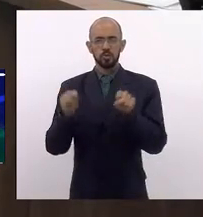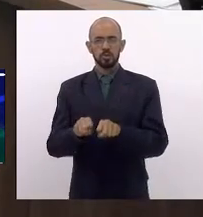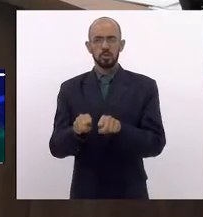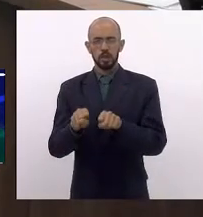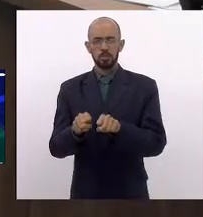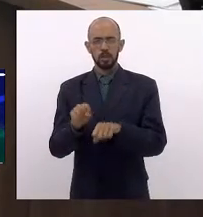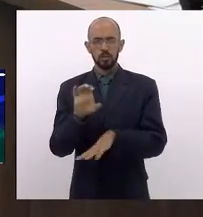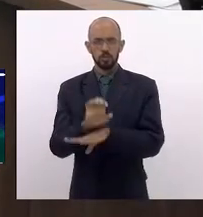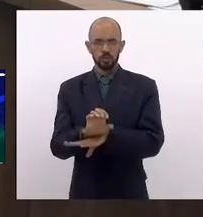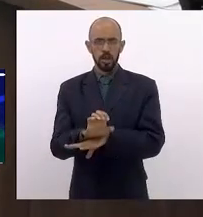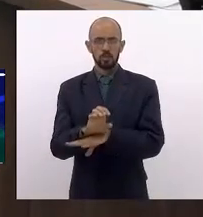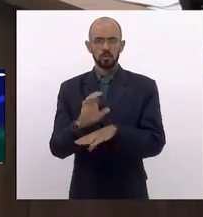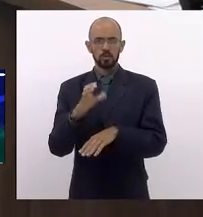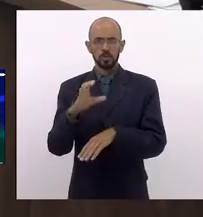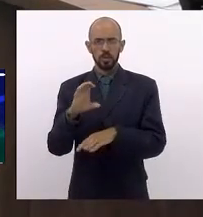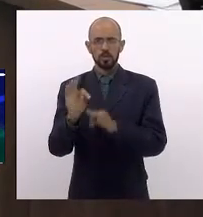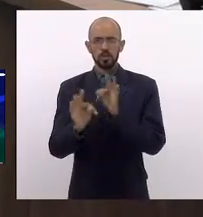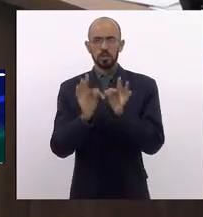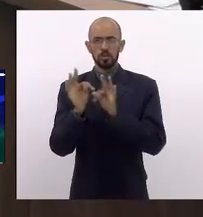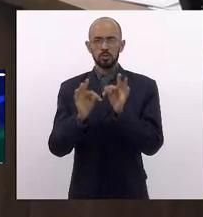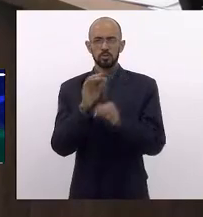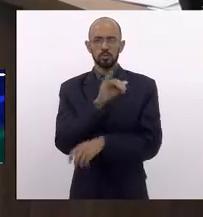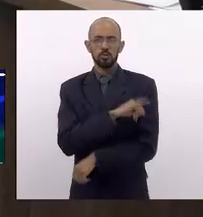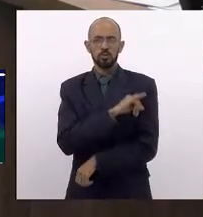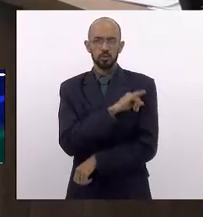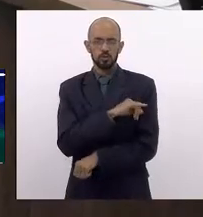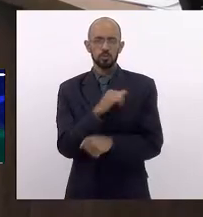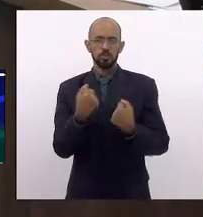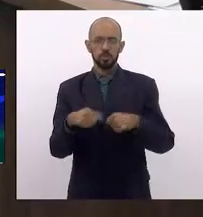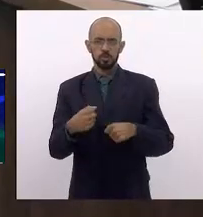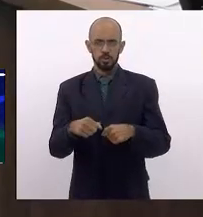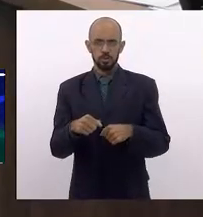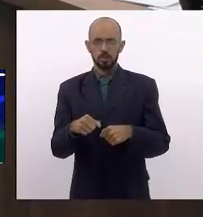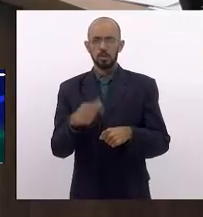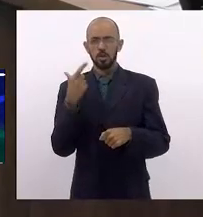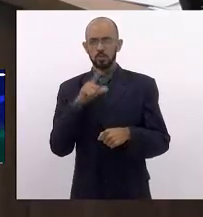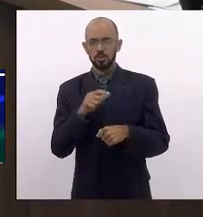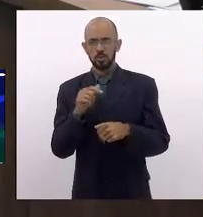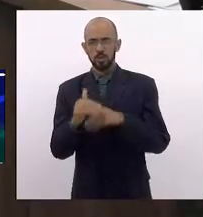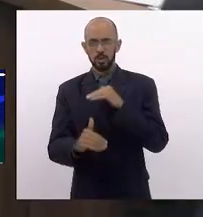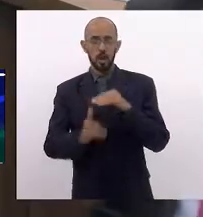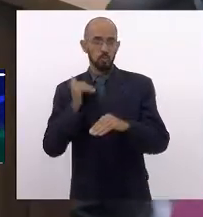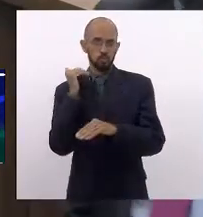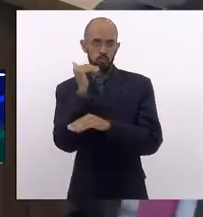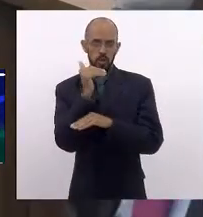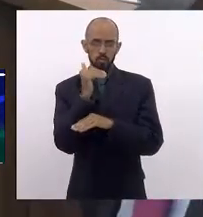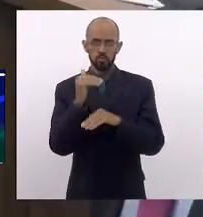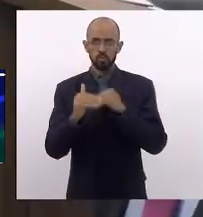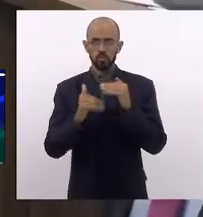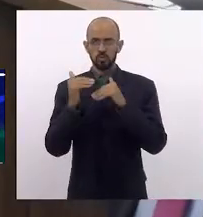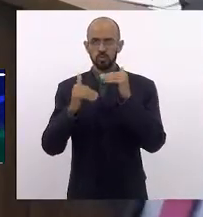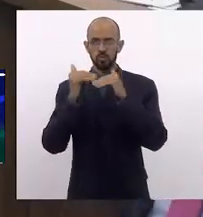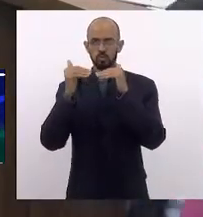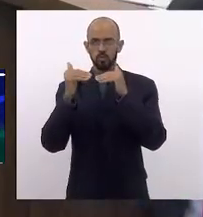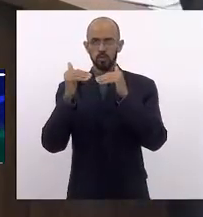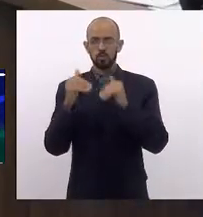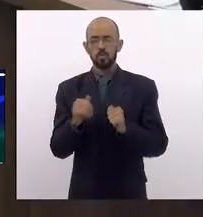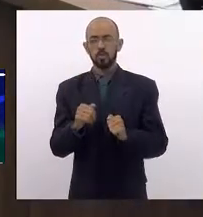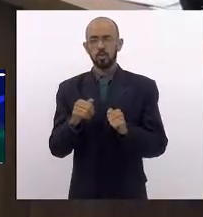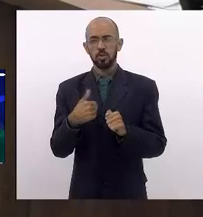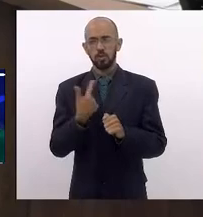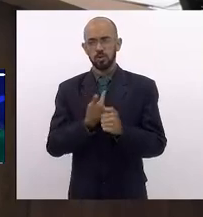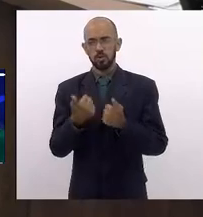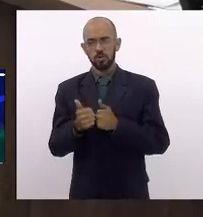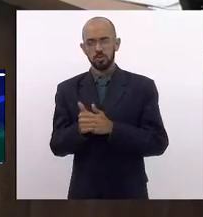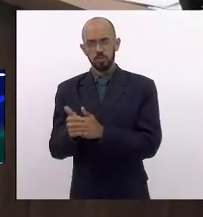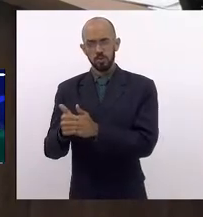de ciência e tecnologia que o Rio de Janeiro precisa para dar um salto inclusive em seu desenvolvimento então a gente acompanha